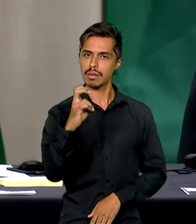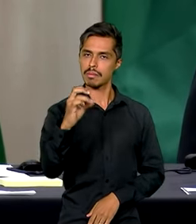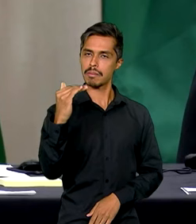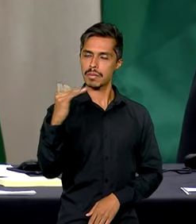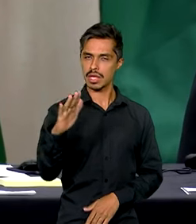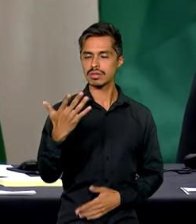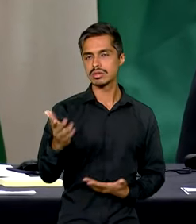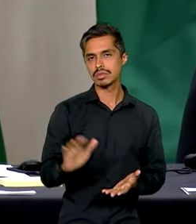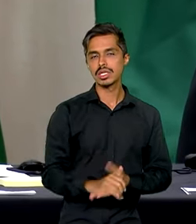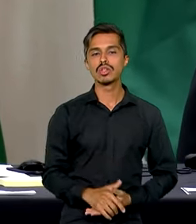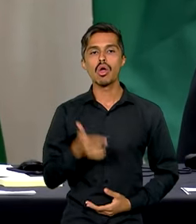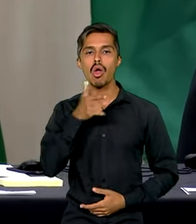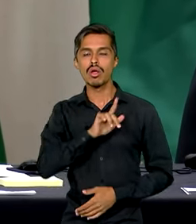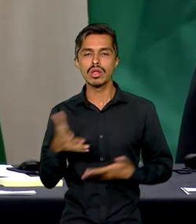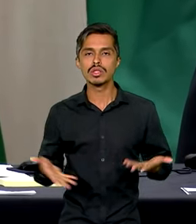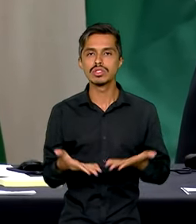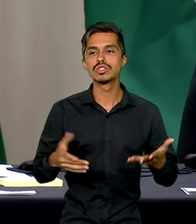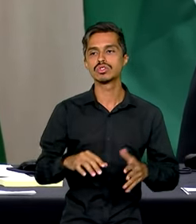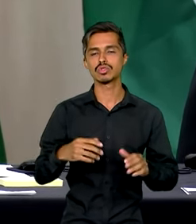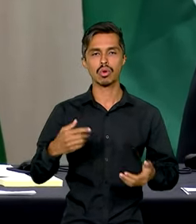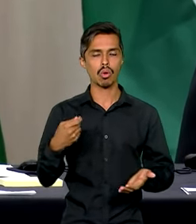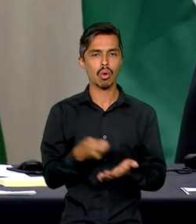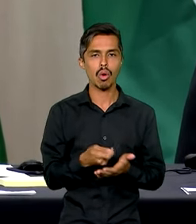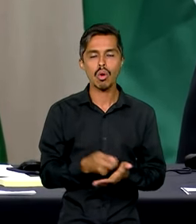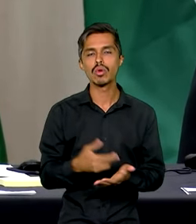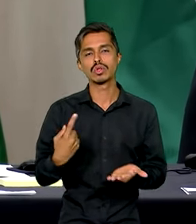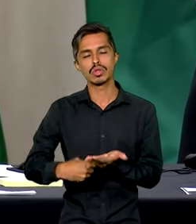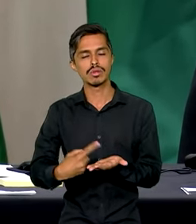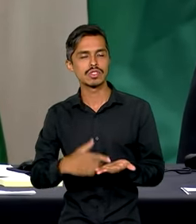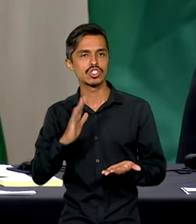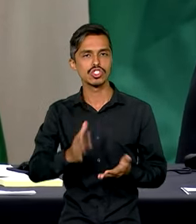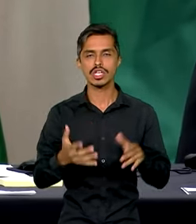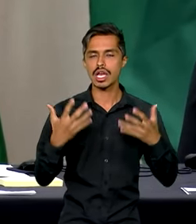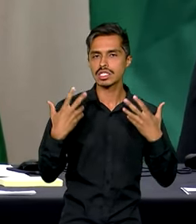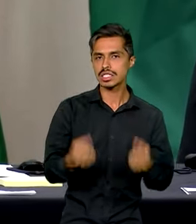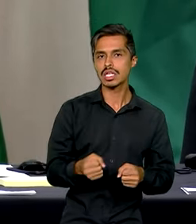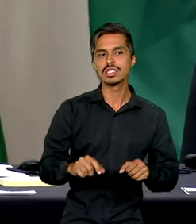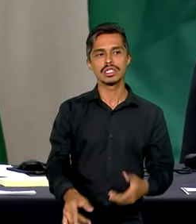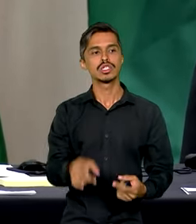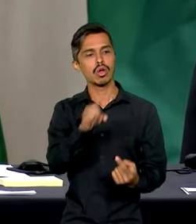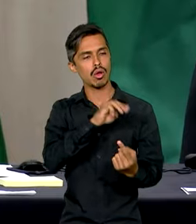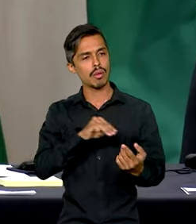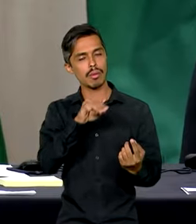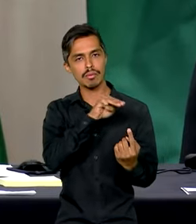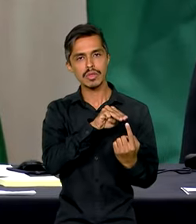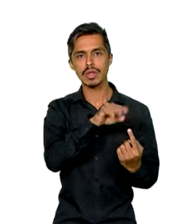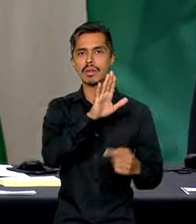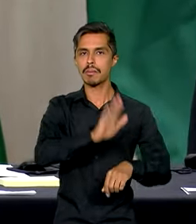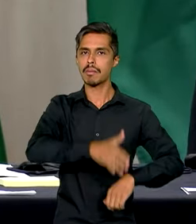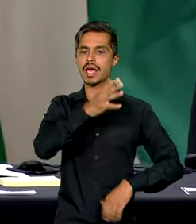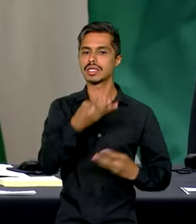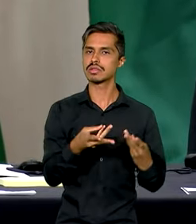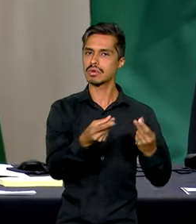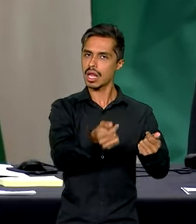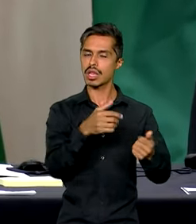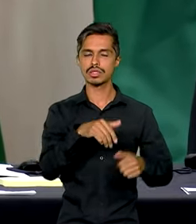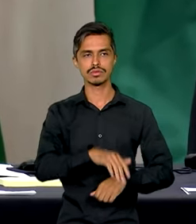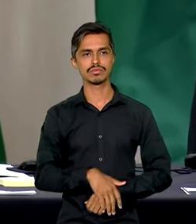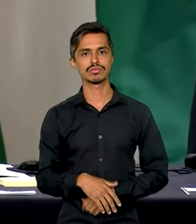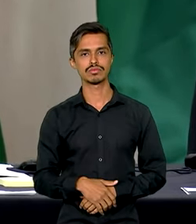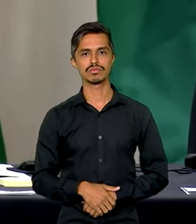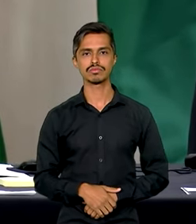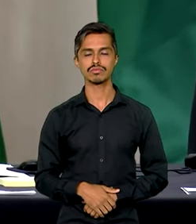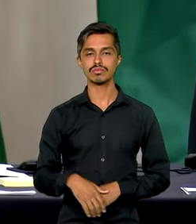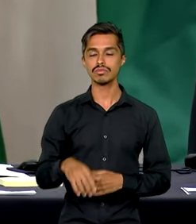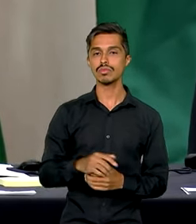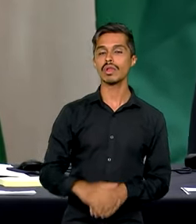IMP dos compromissos já assumido e adotando metas mais ambiciosas de 2025 com a Goiânia e o